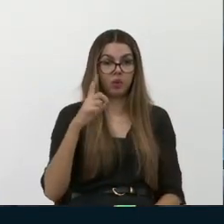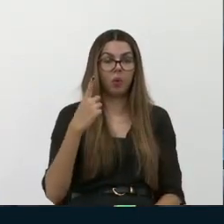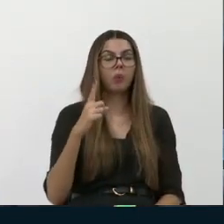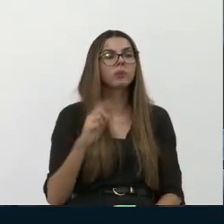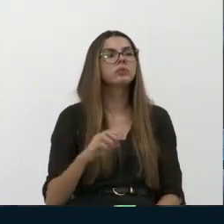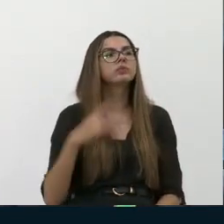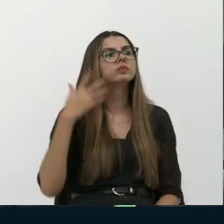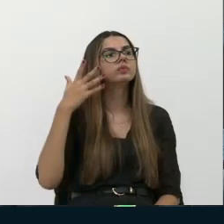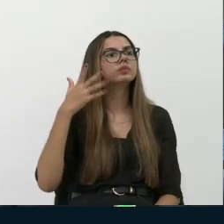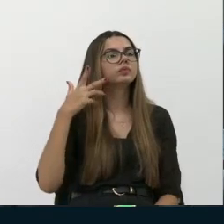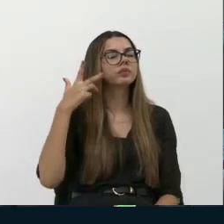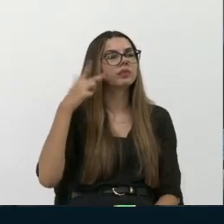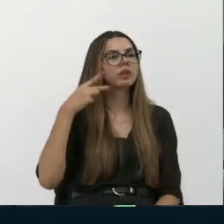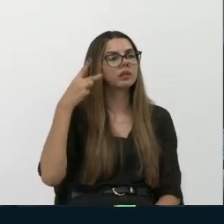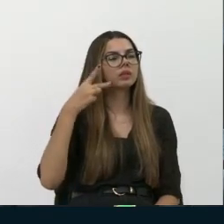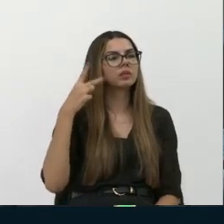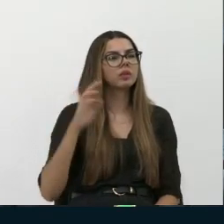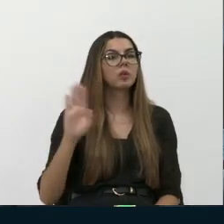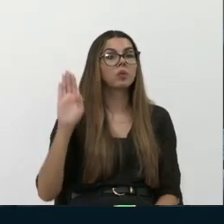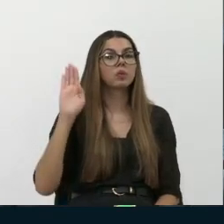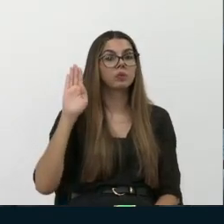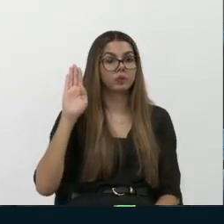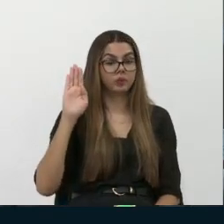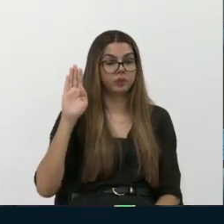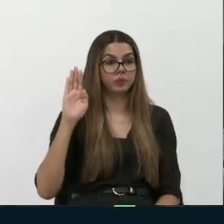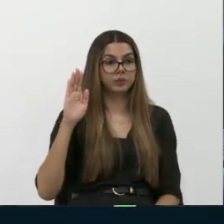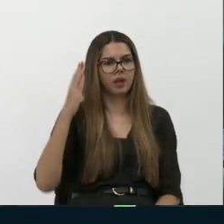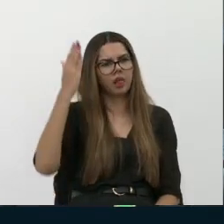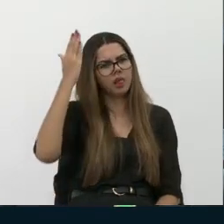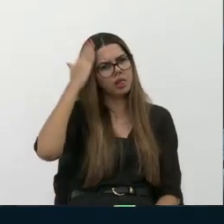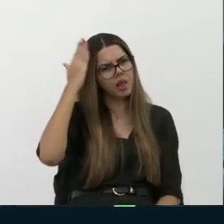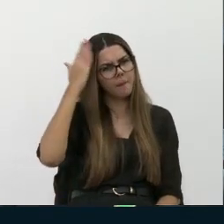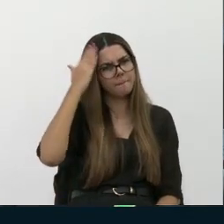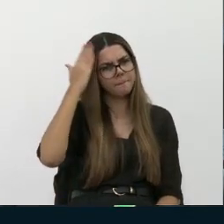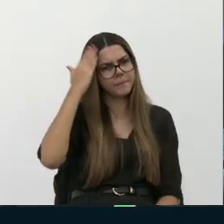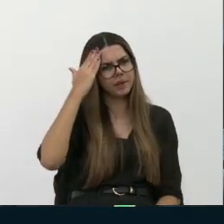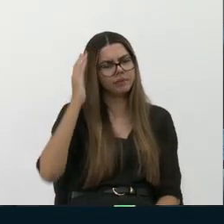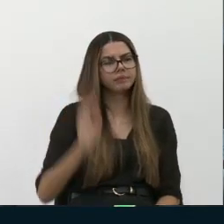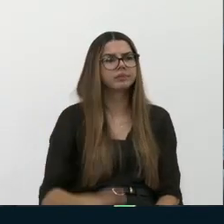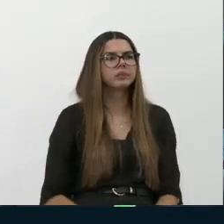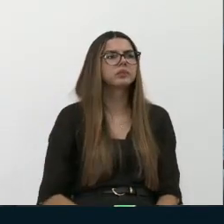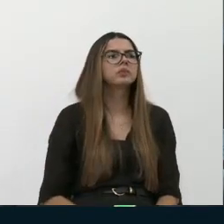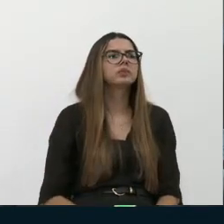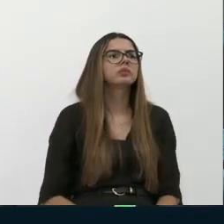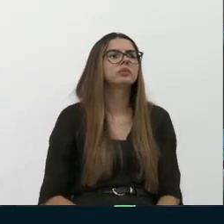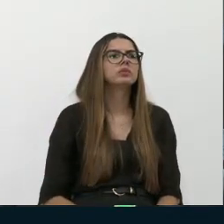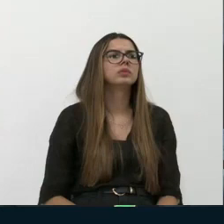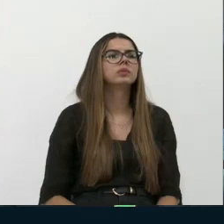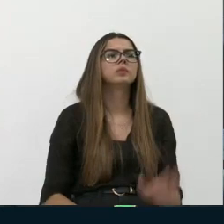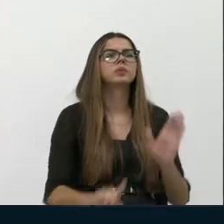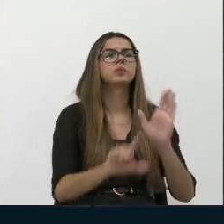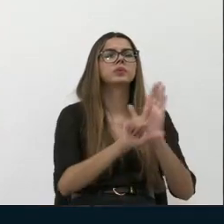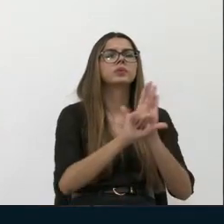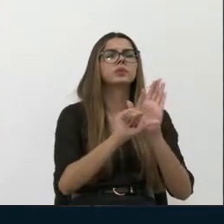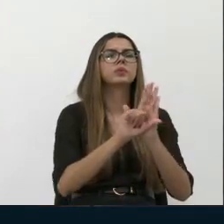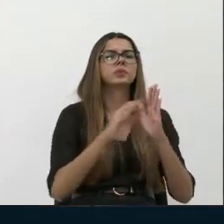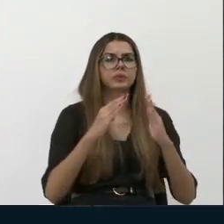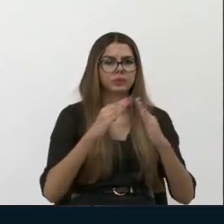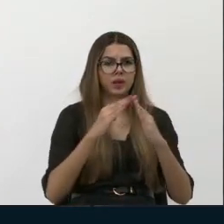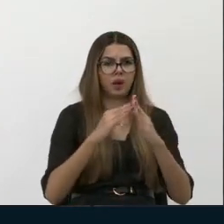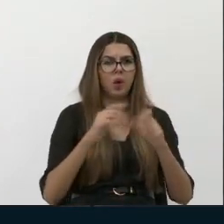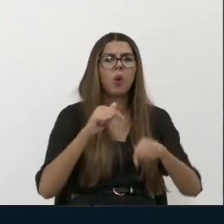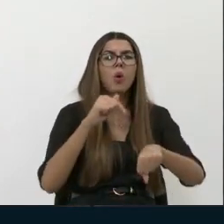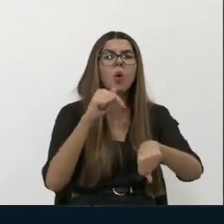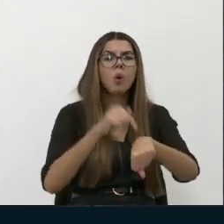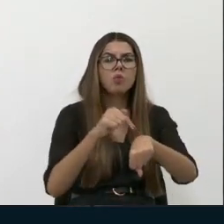Eu tenho uma questão de ordem, presidente. Pois não, vereador. Eu queria saber... De acordo com o regimento interno, qual é o tempo de